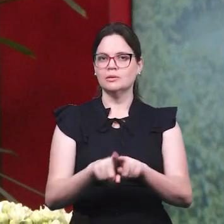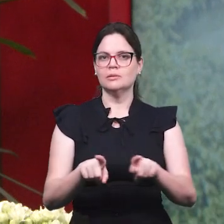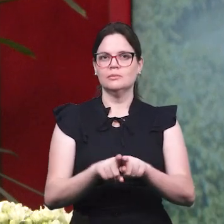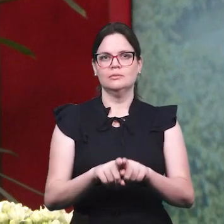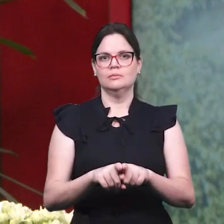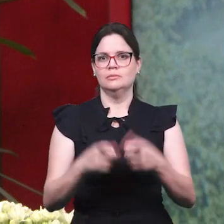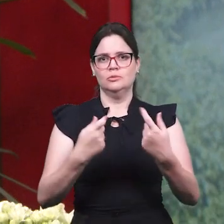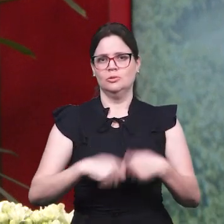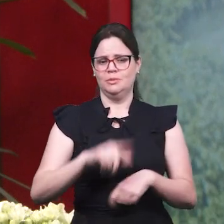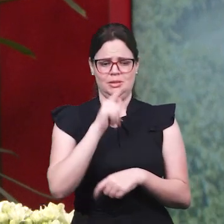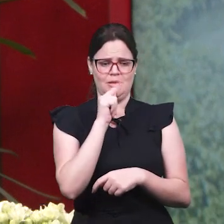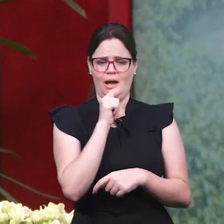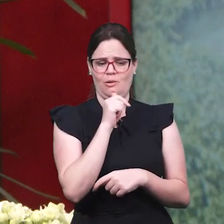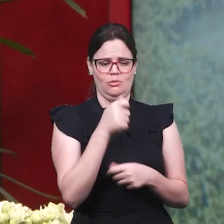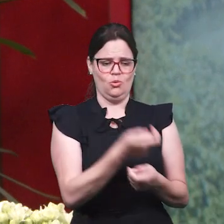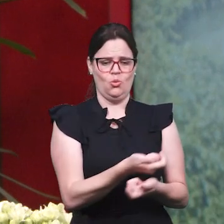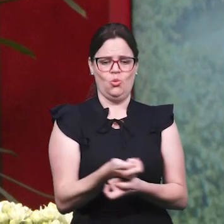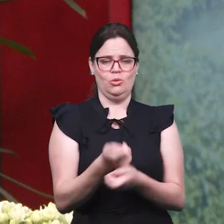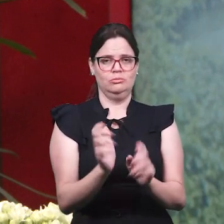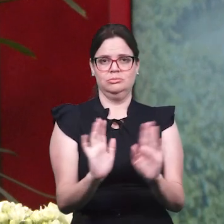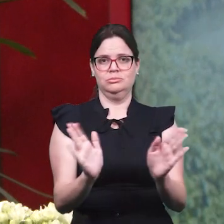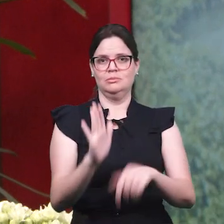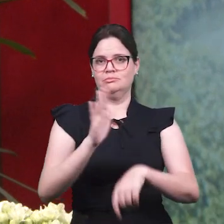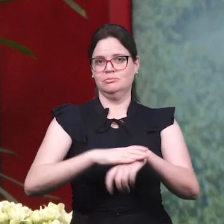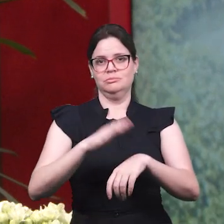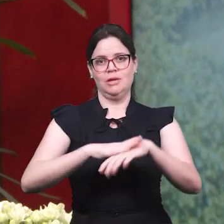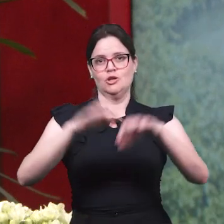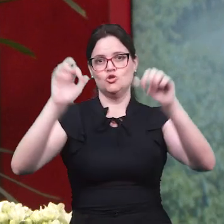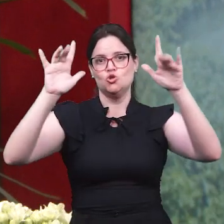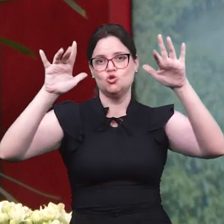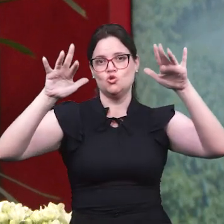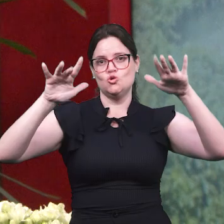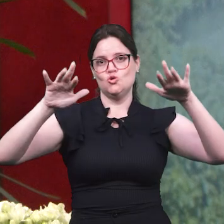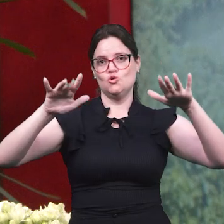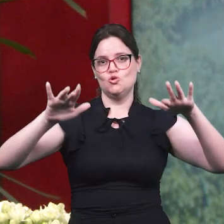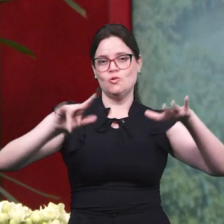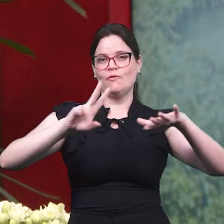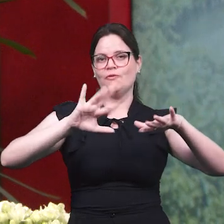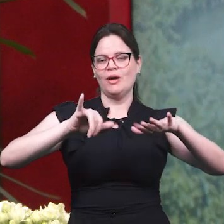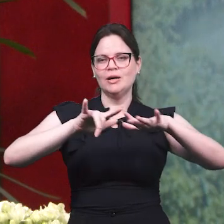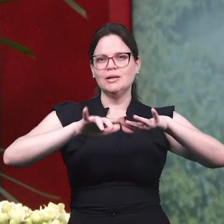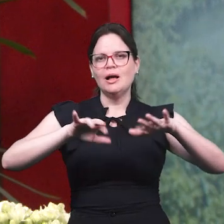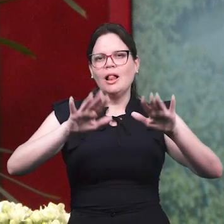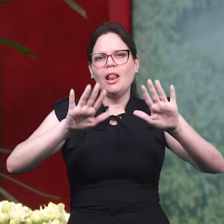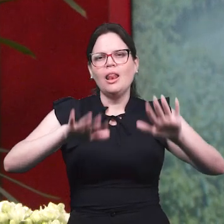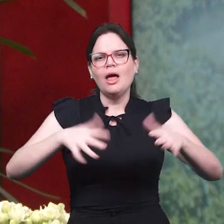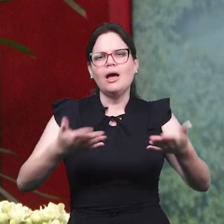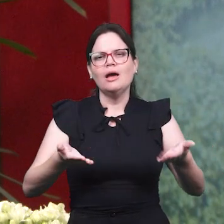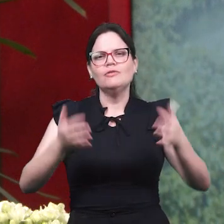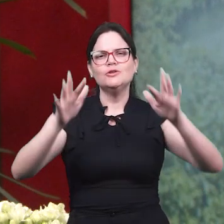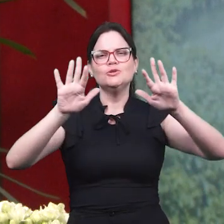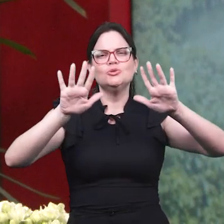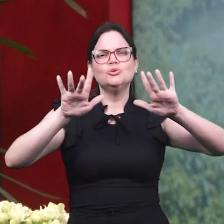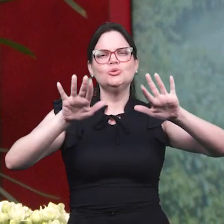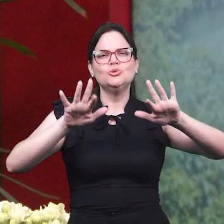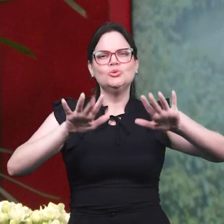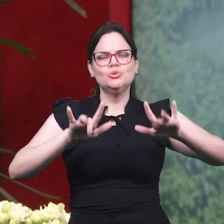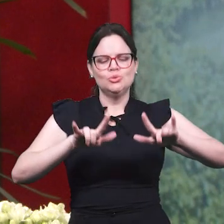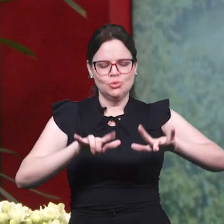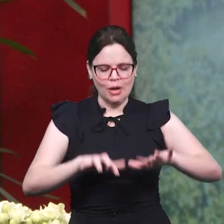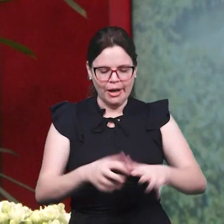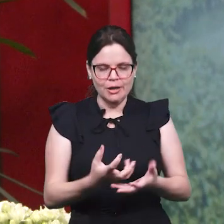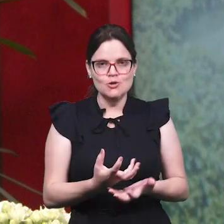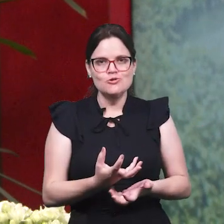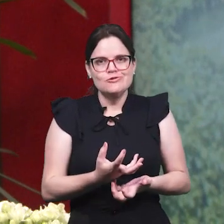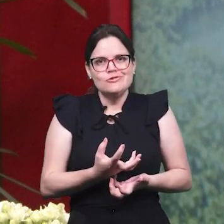você não precisa nem de água, né? A própria chuva vai molhar esse material que vai estar disperso, ele vai absorver muita